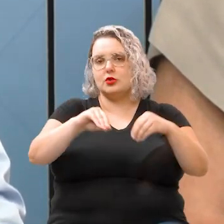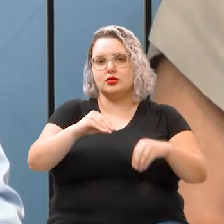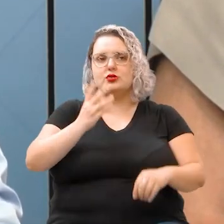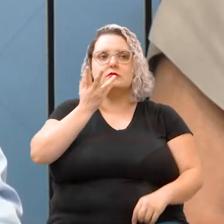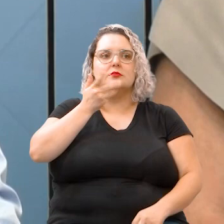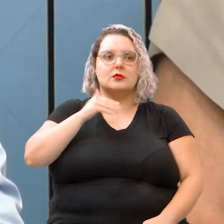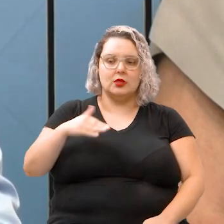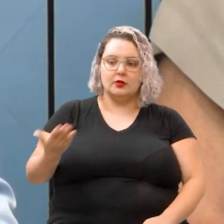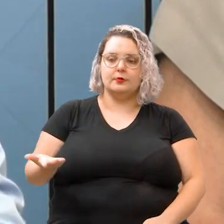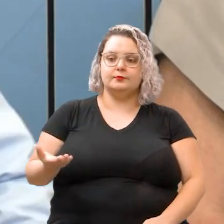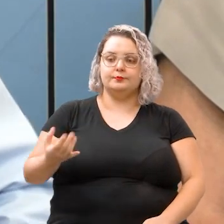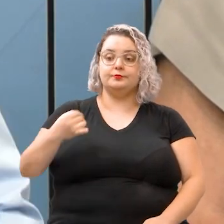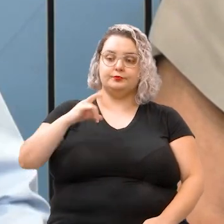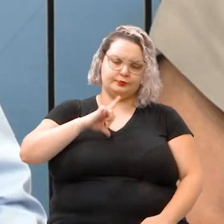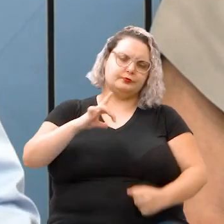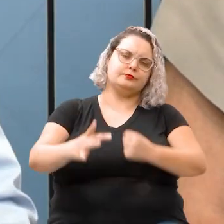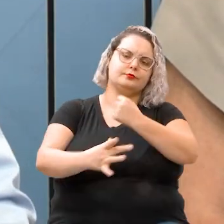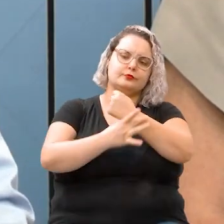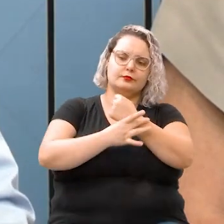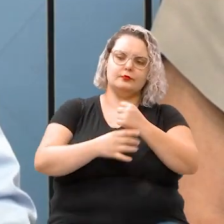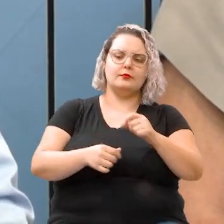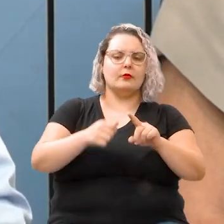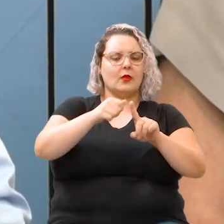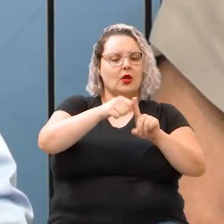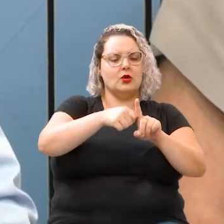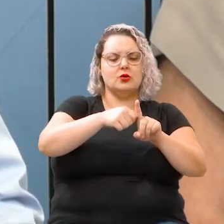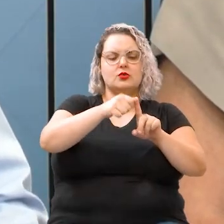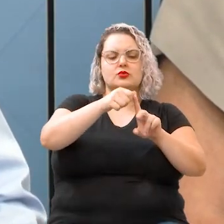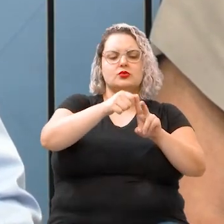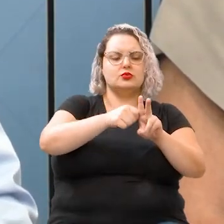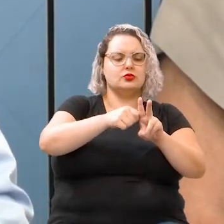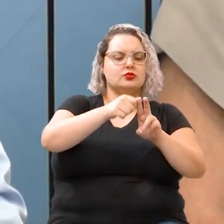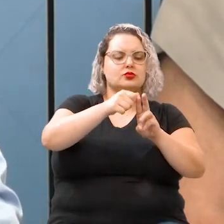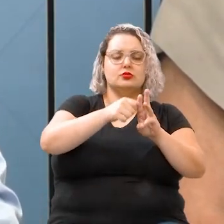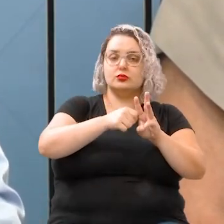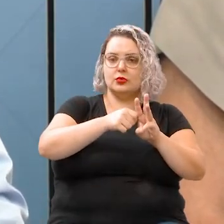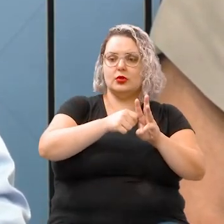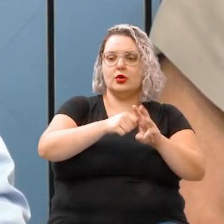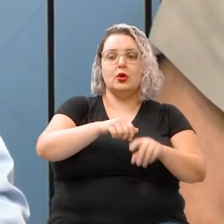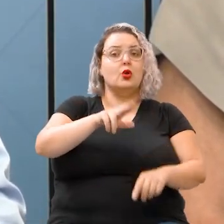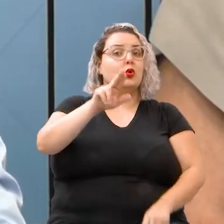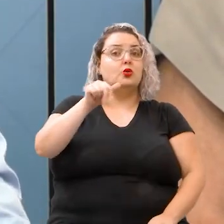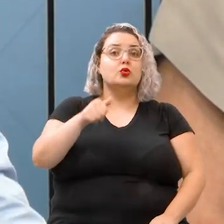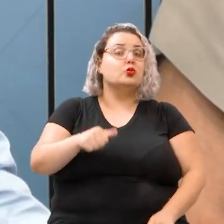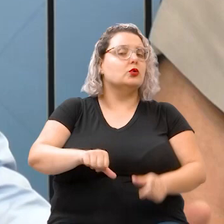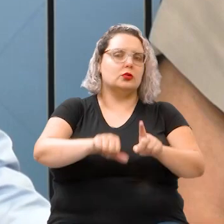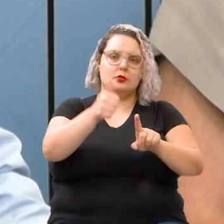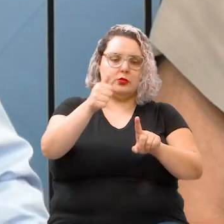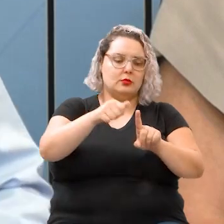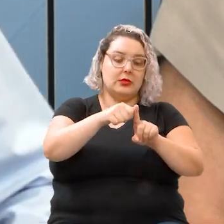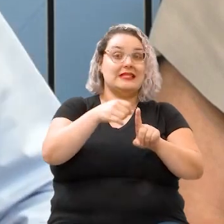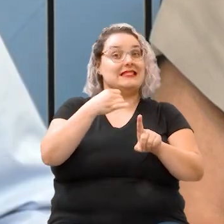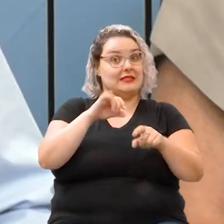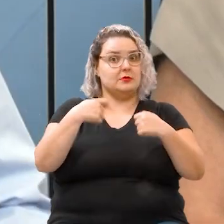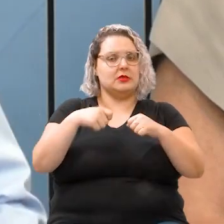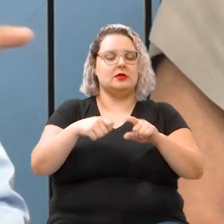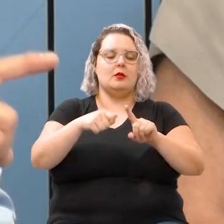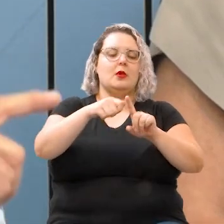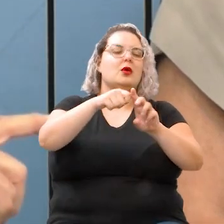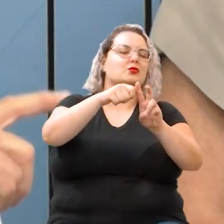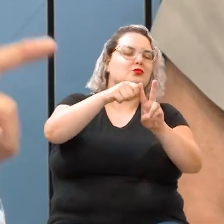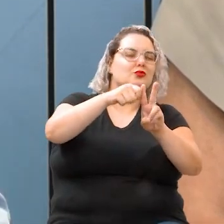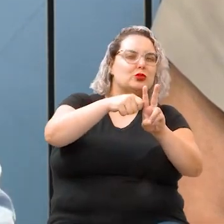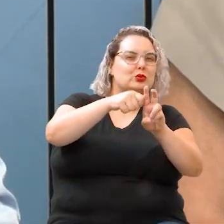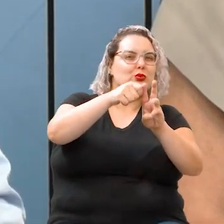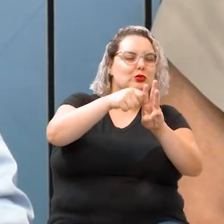enfim, você tem mais segurança. Segundo trimestre, terceiro trimestre, nunca no primeiro, só se necessário for, porque é